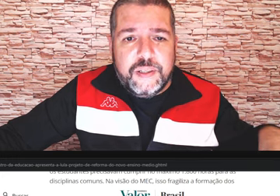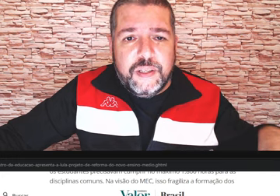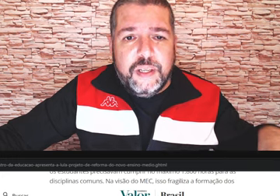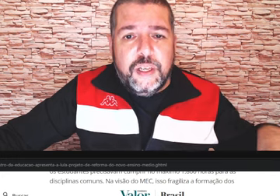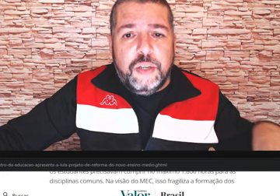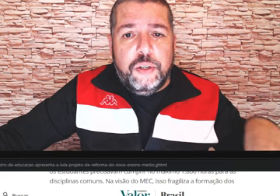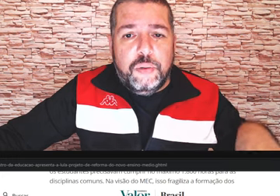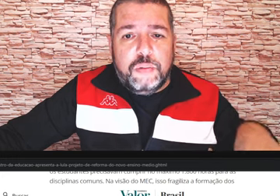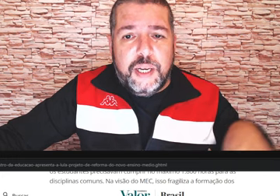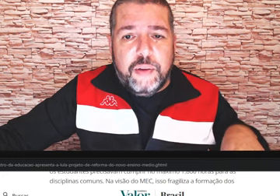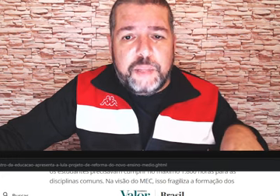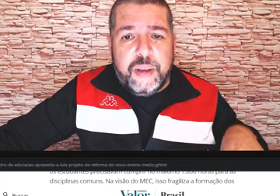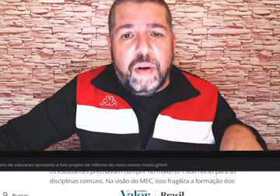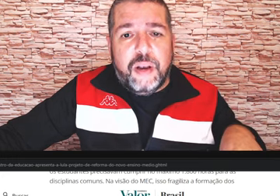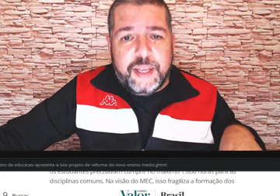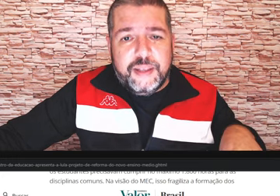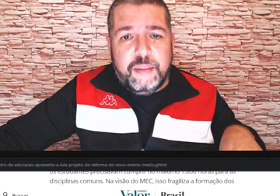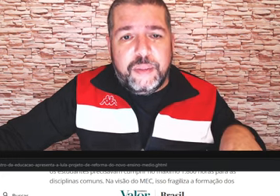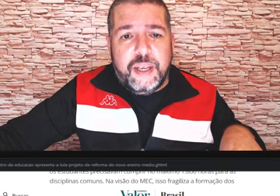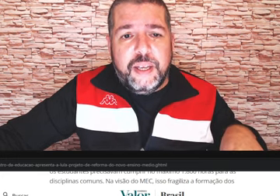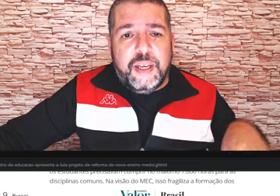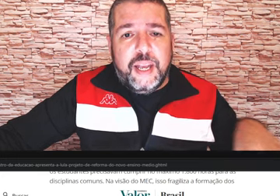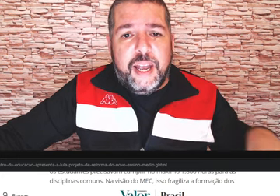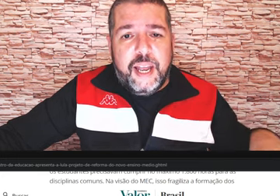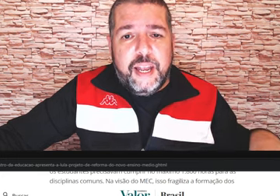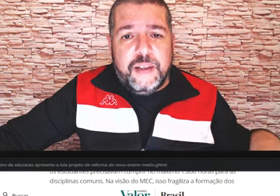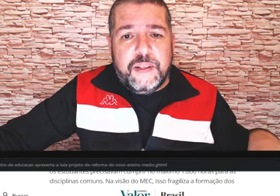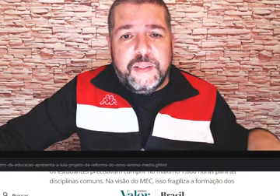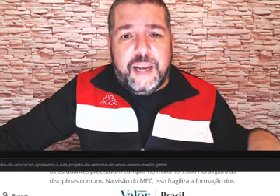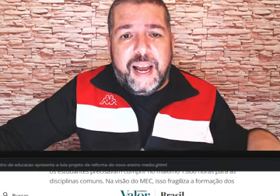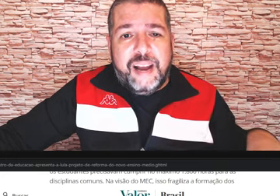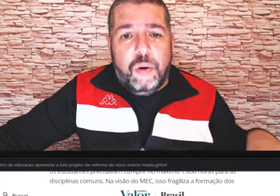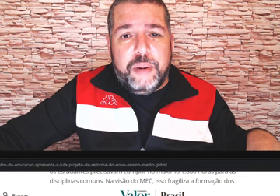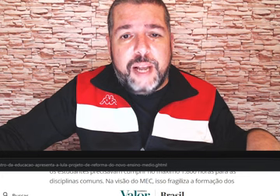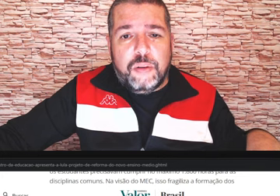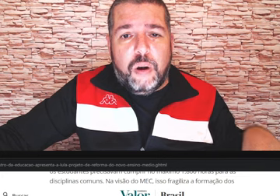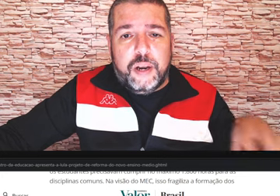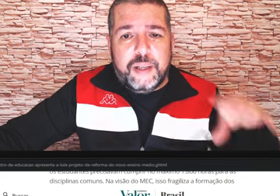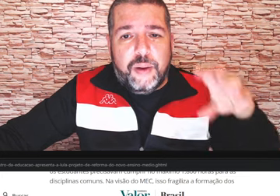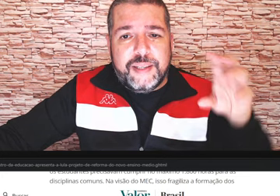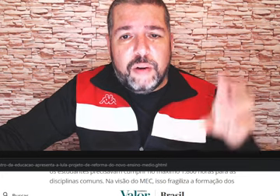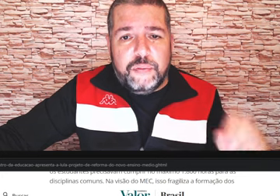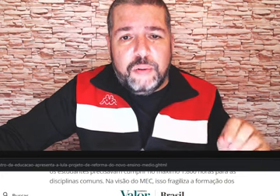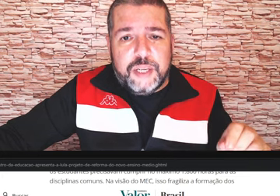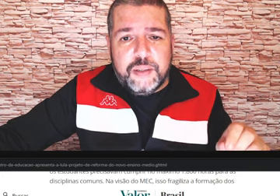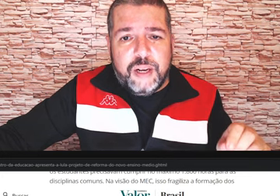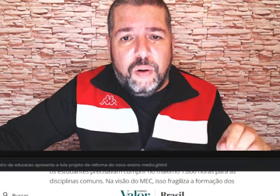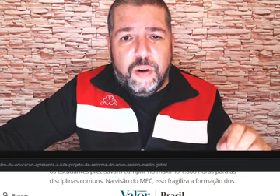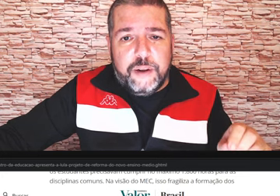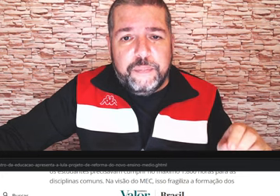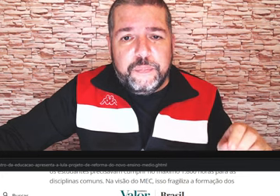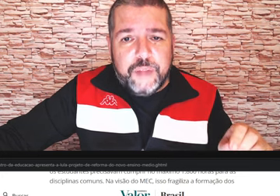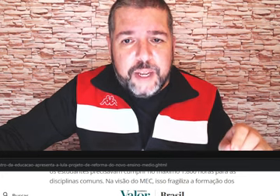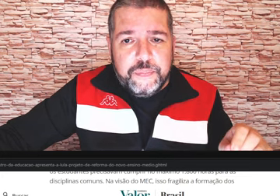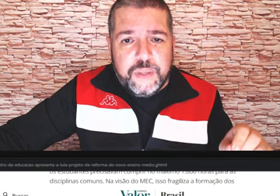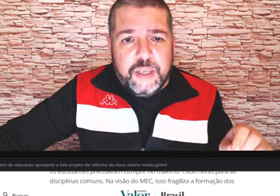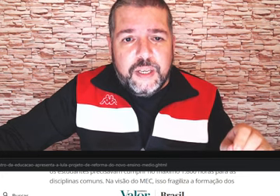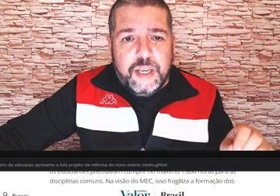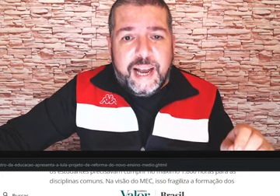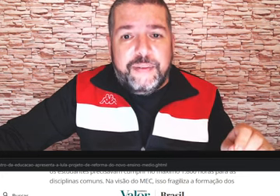obrigatórias junto à língua espanhola, que também será obrigatória. Então, essa é a configuração agora,